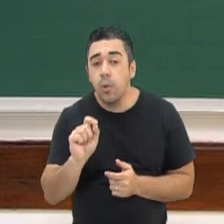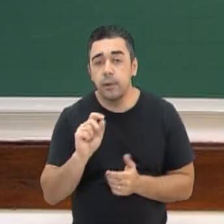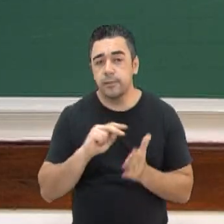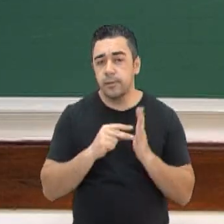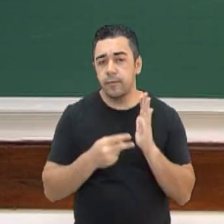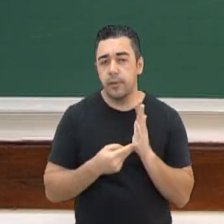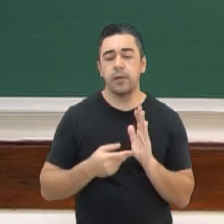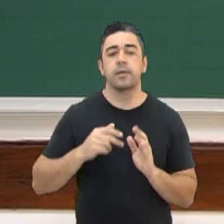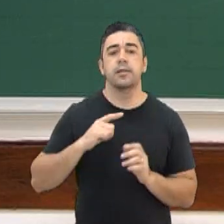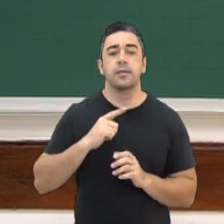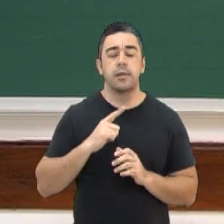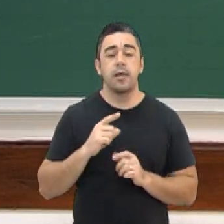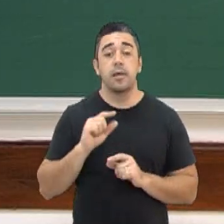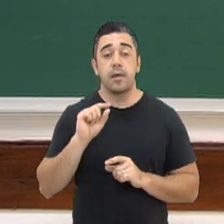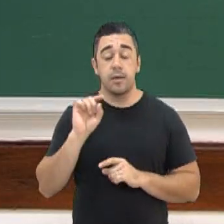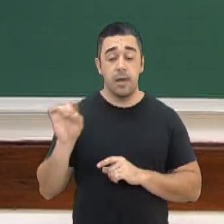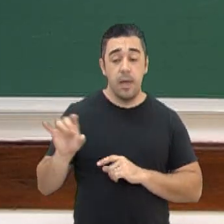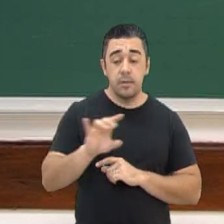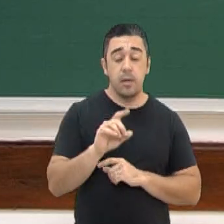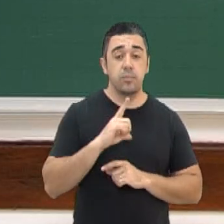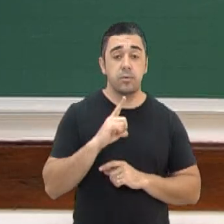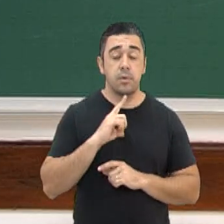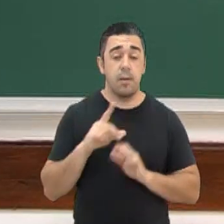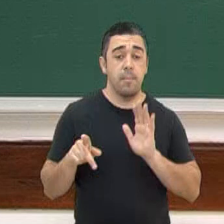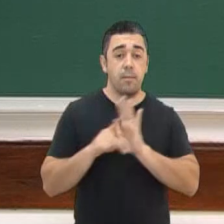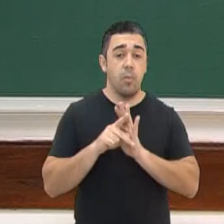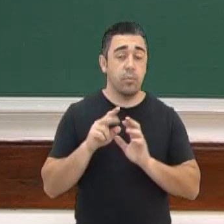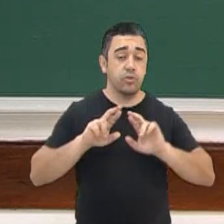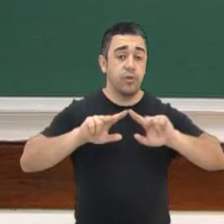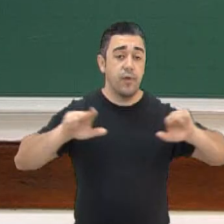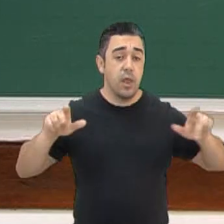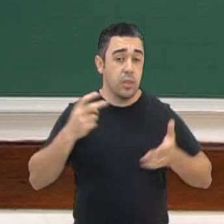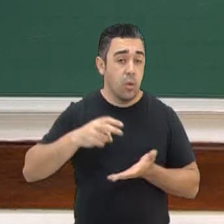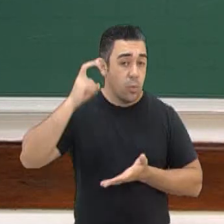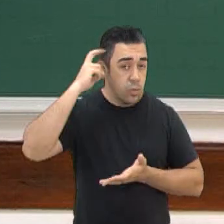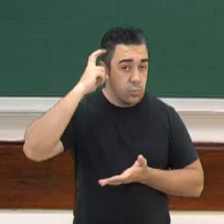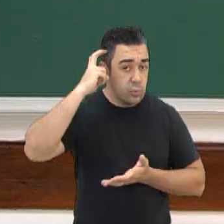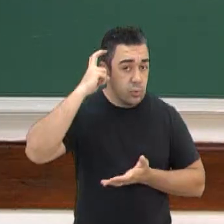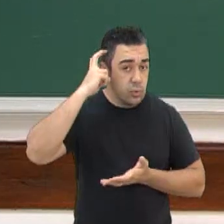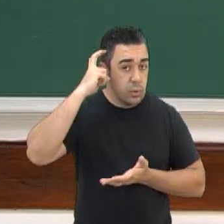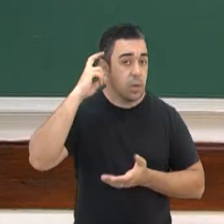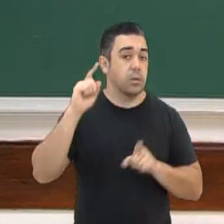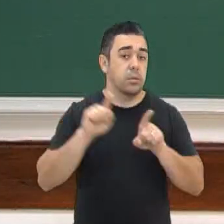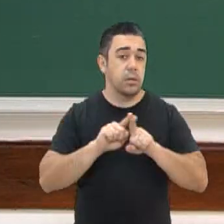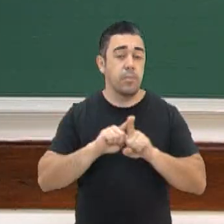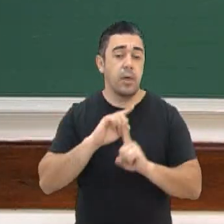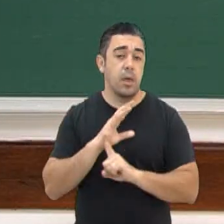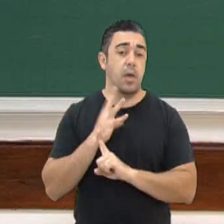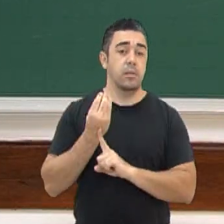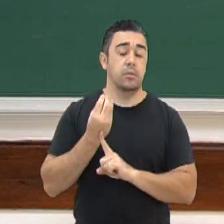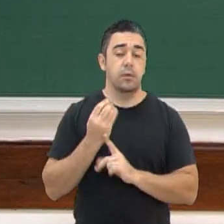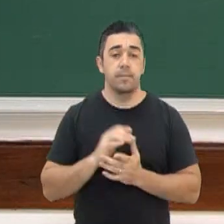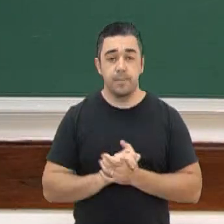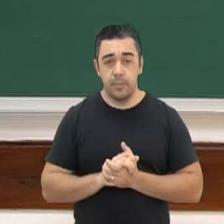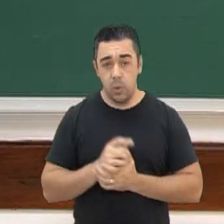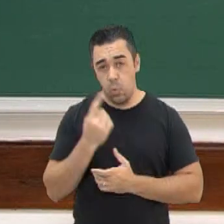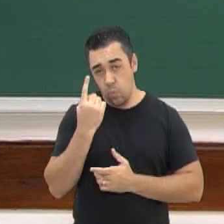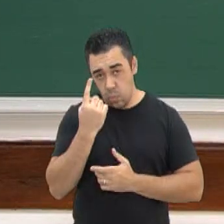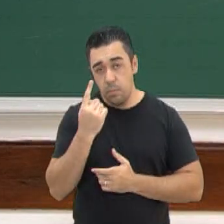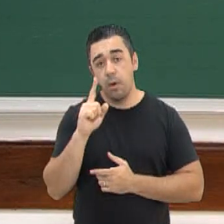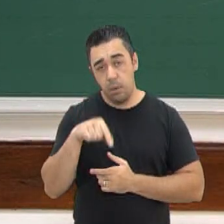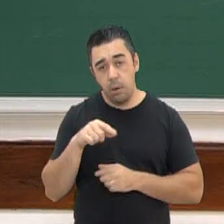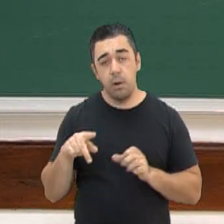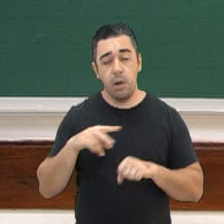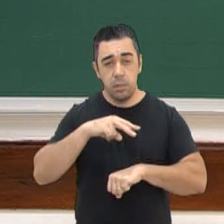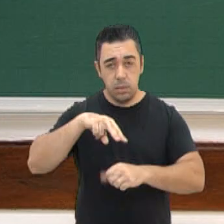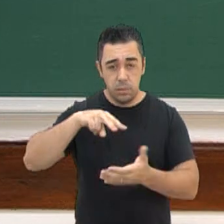vai se apropriar das diferentes culturas, das diferentes manifestações de arte. Uma delas é a dança,